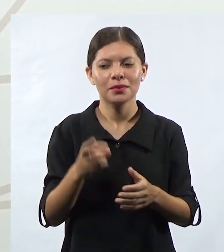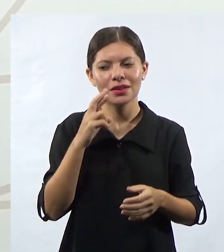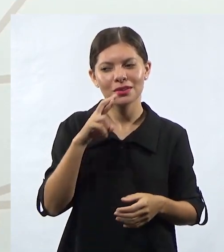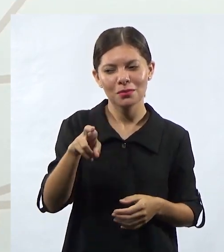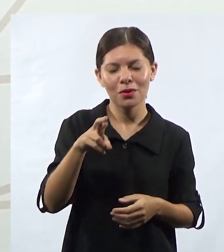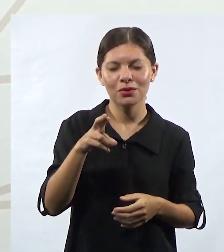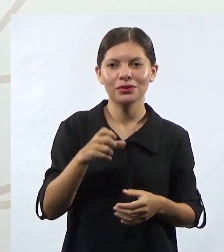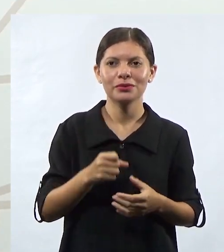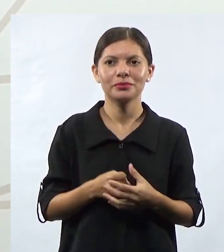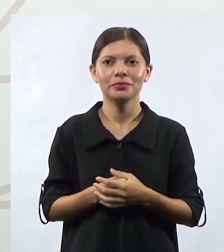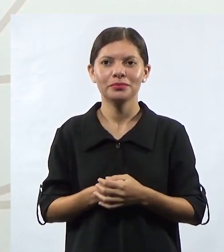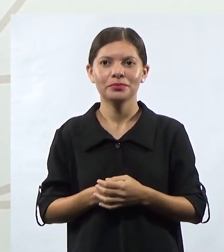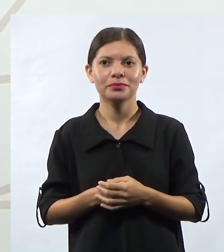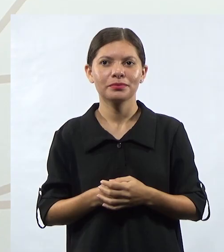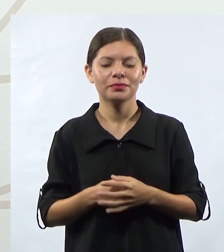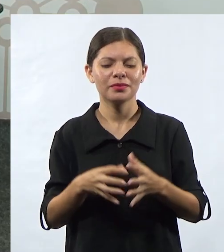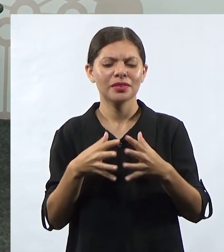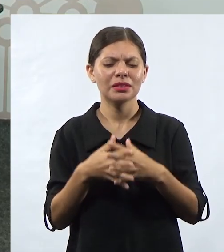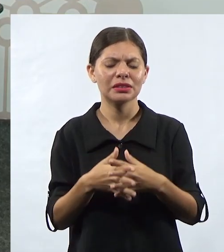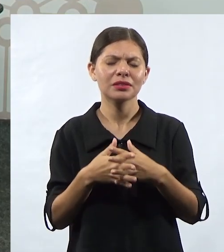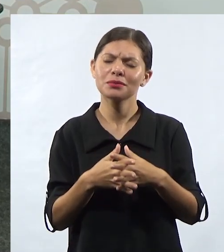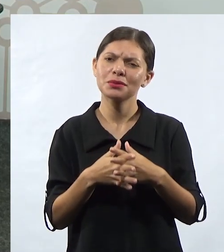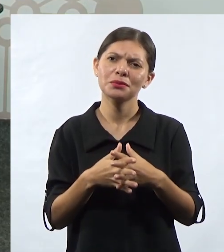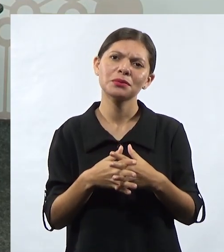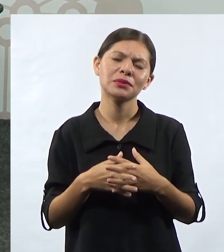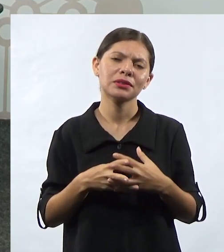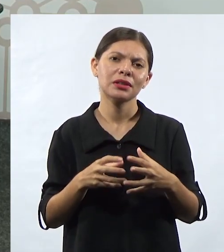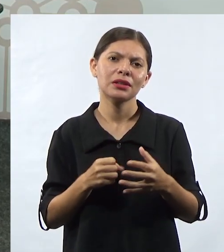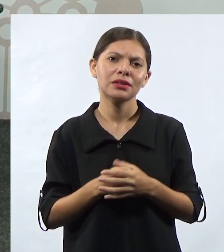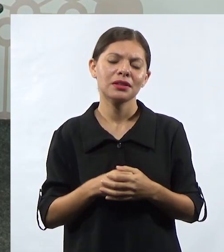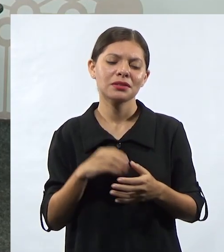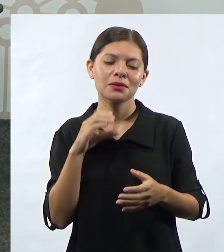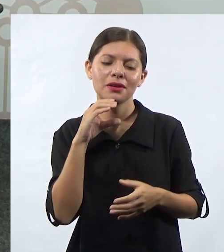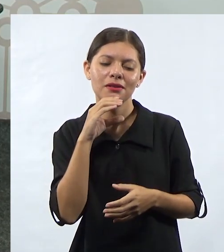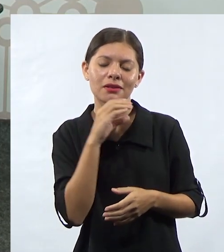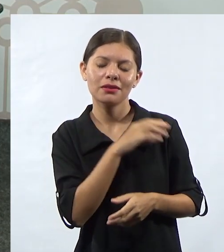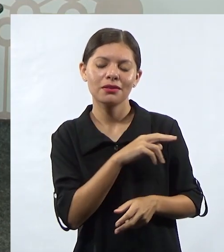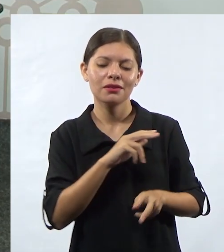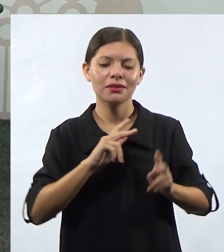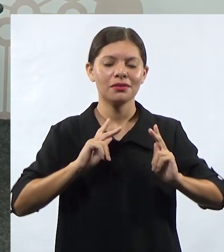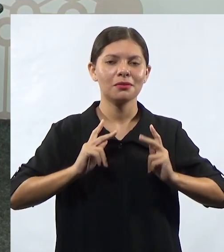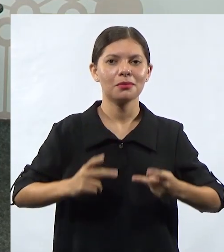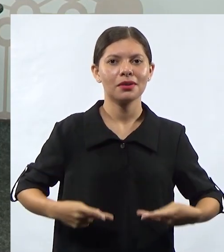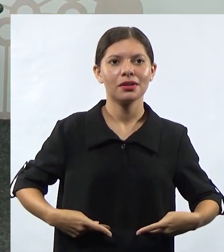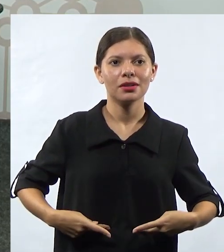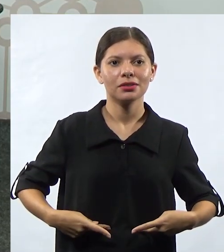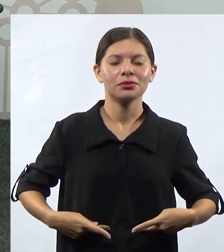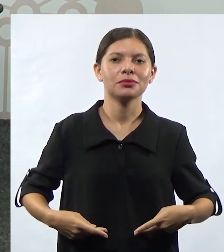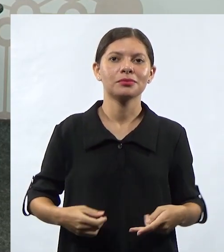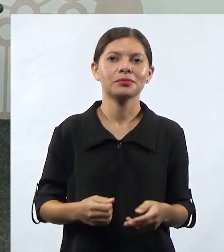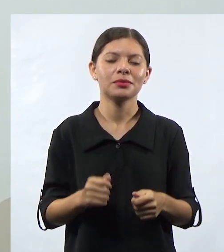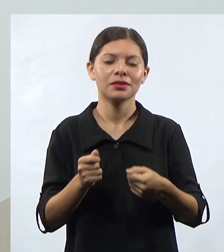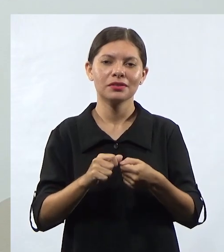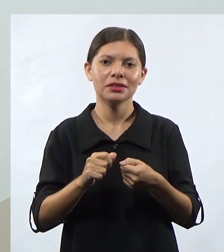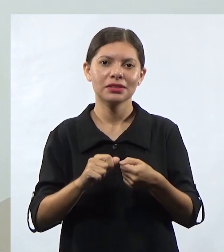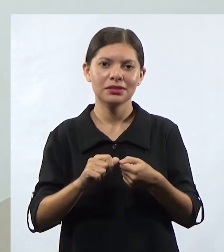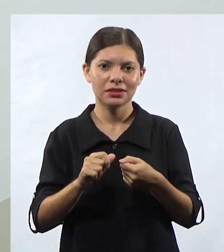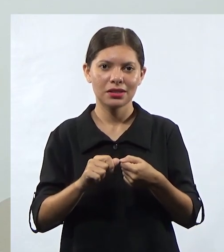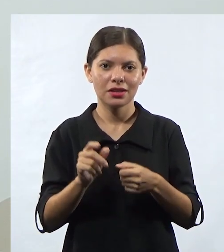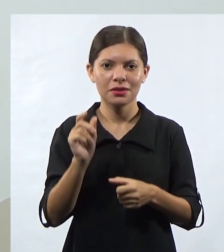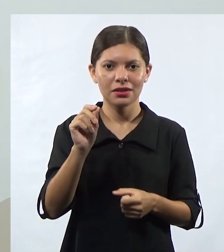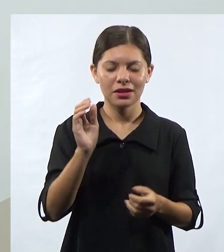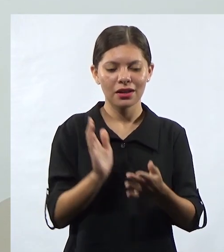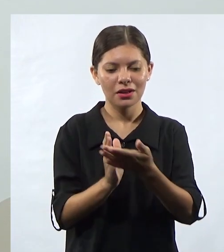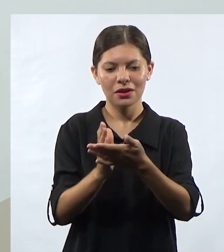mim. Eu acho que fica complicado, né? Eu acho que você tem que ter aquele calor humano para poder fazer